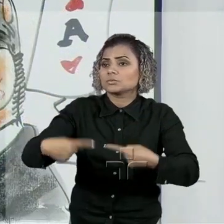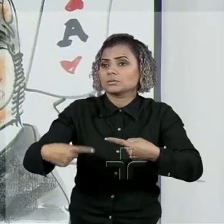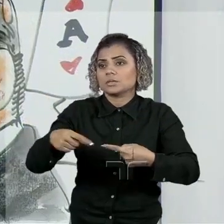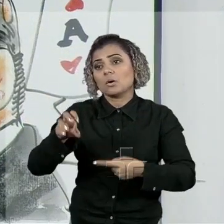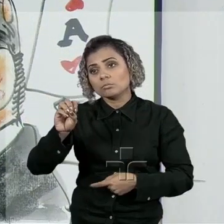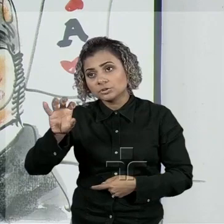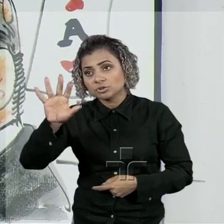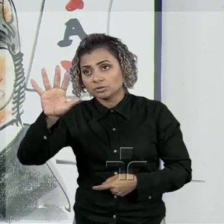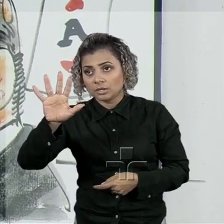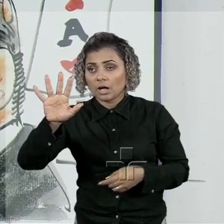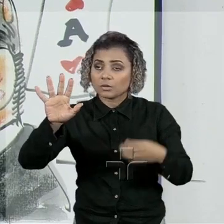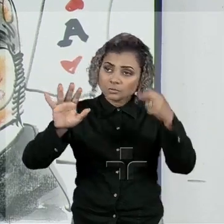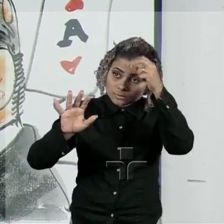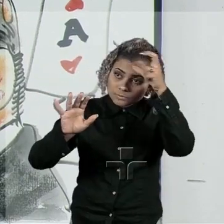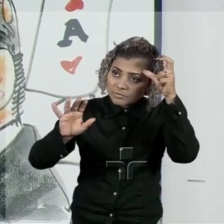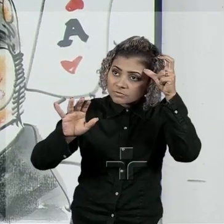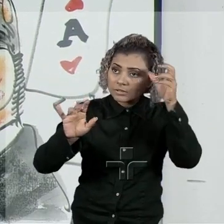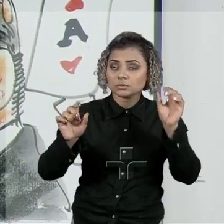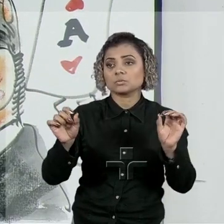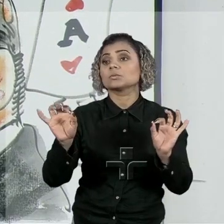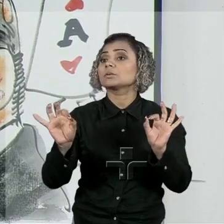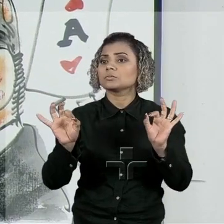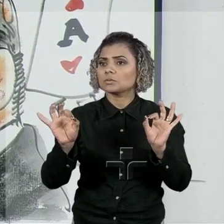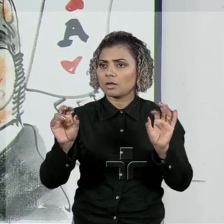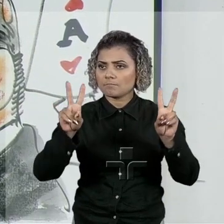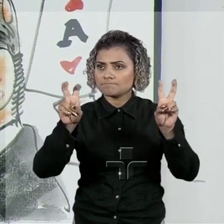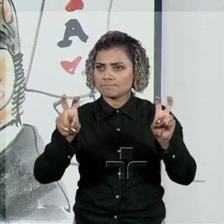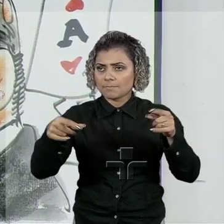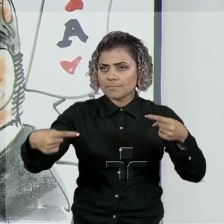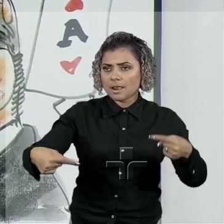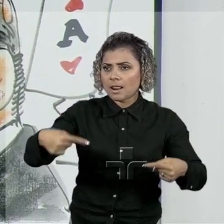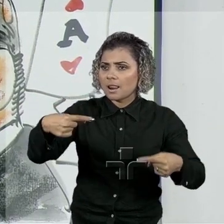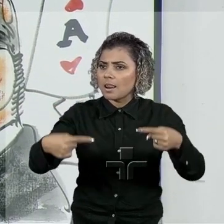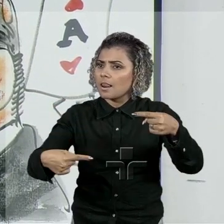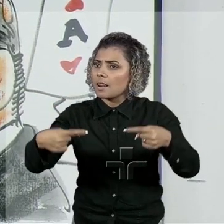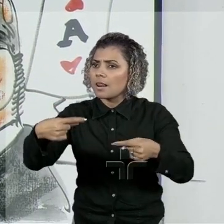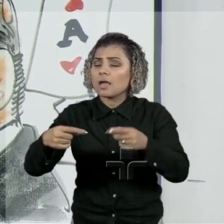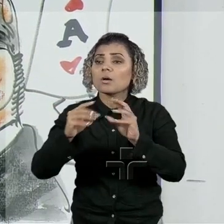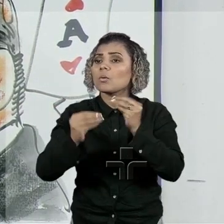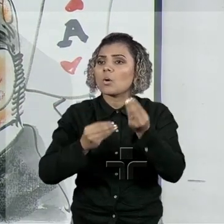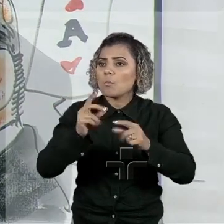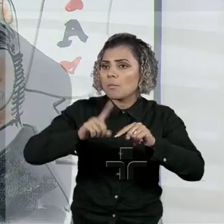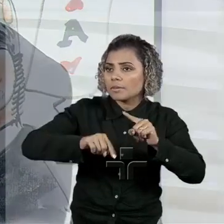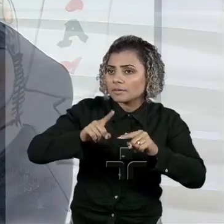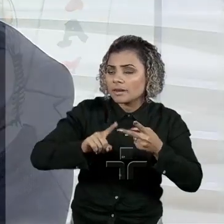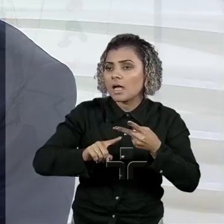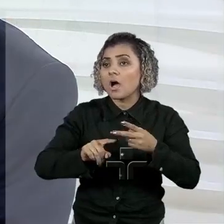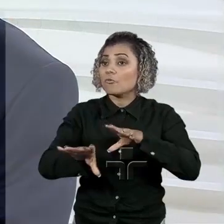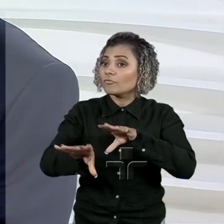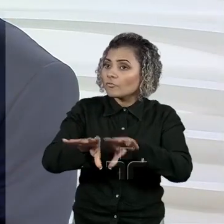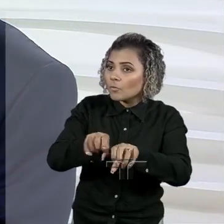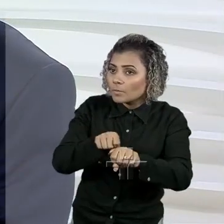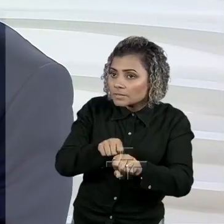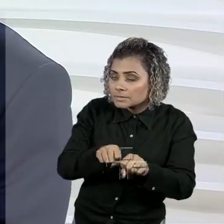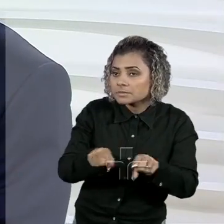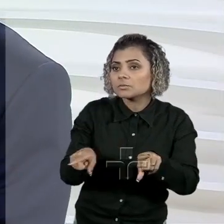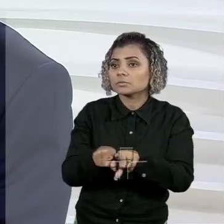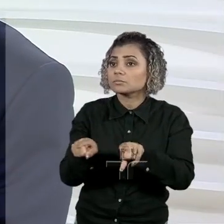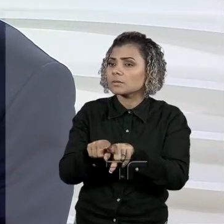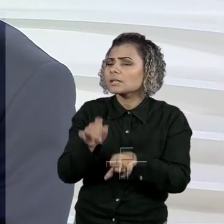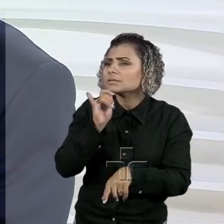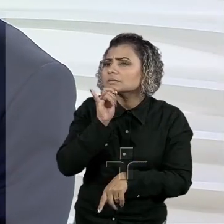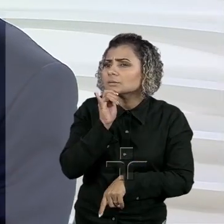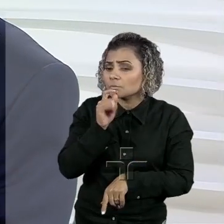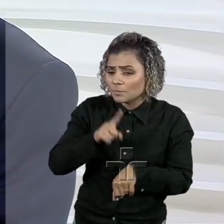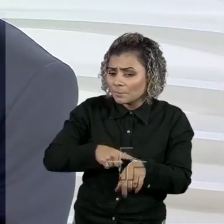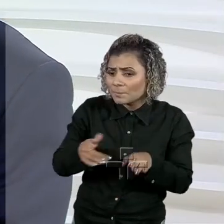rede municipal sobre o material desenvolvido. Formação, eu acho que nós chegamos numa etapa